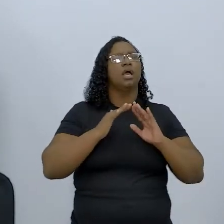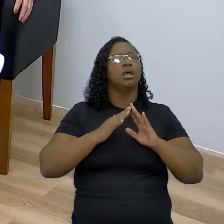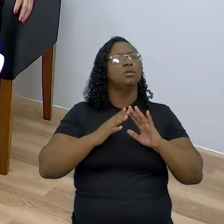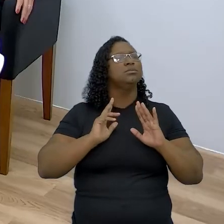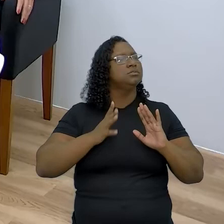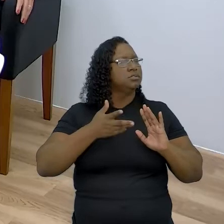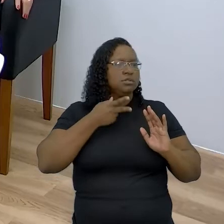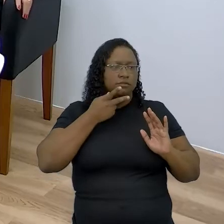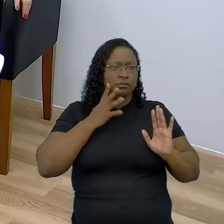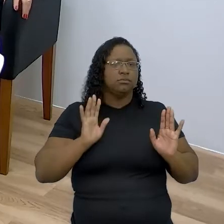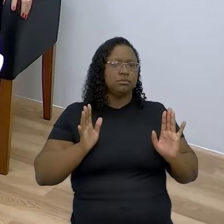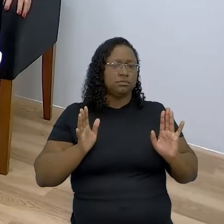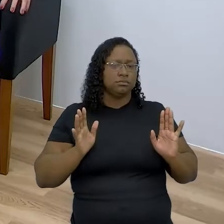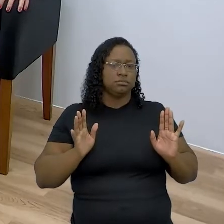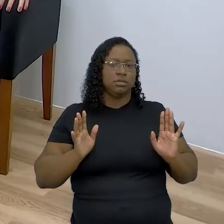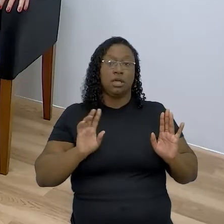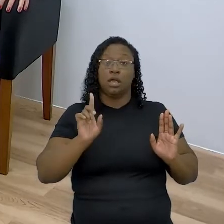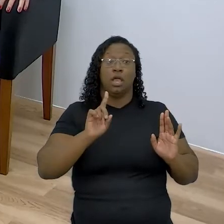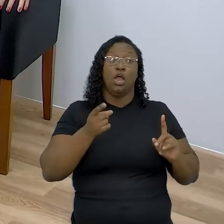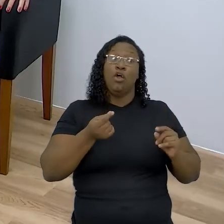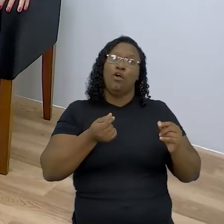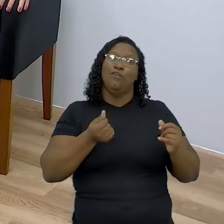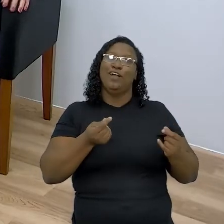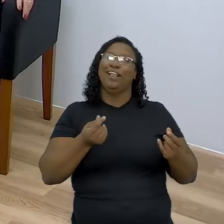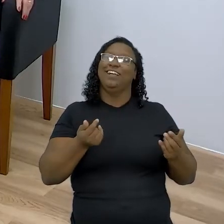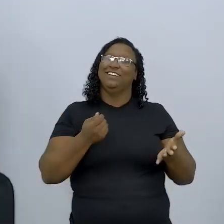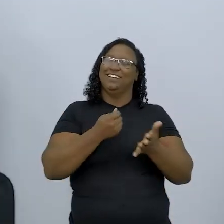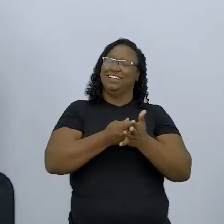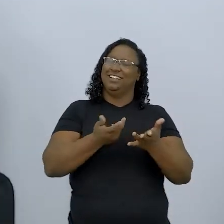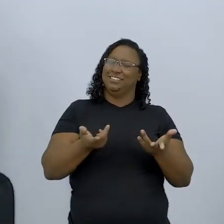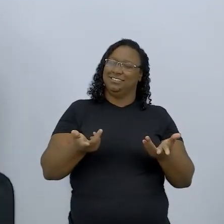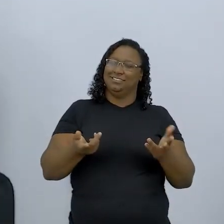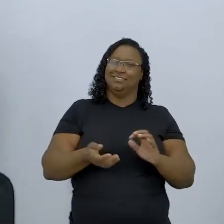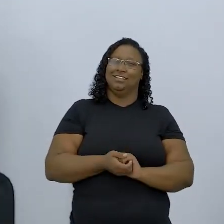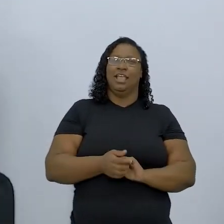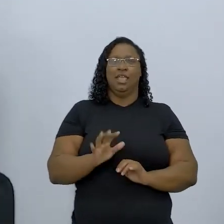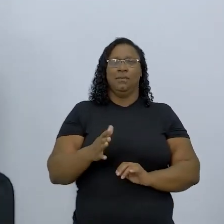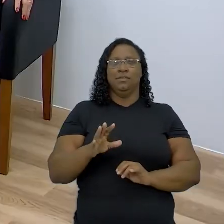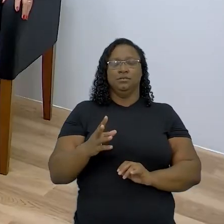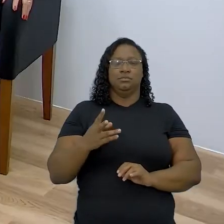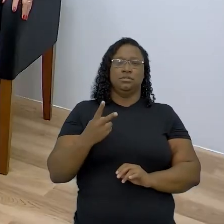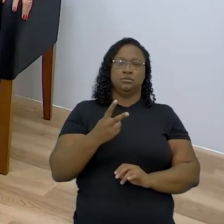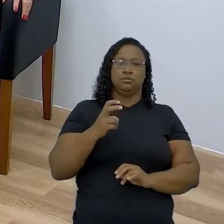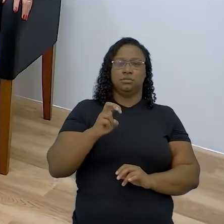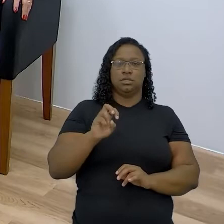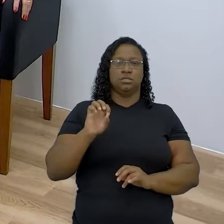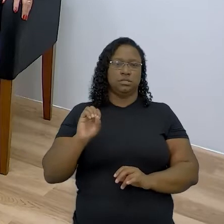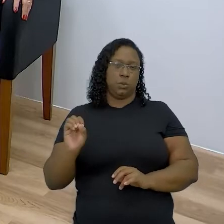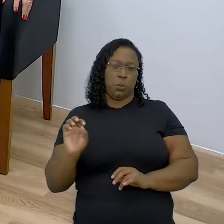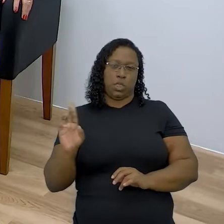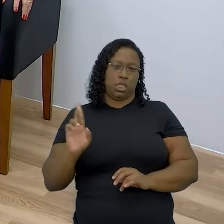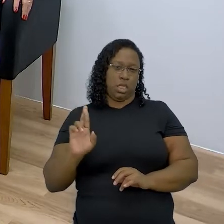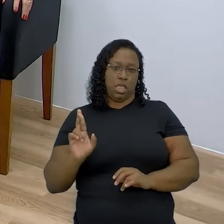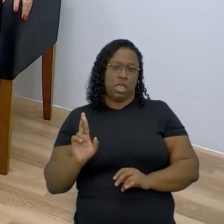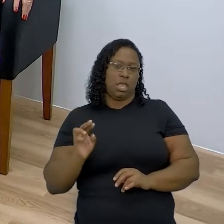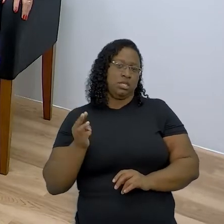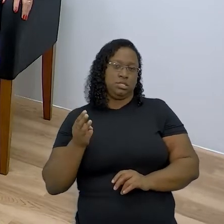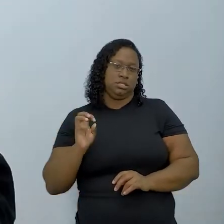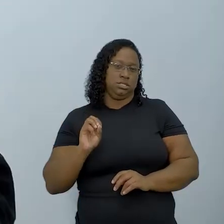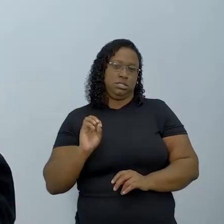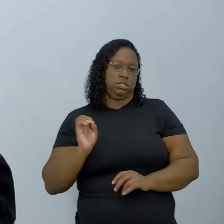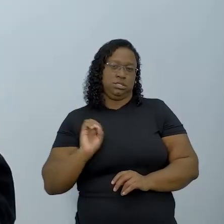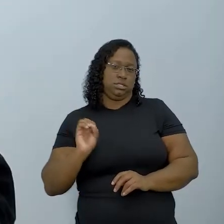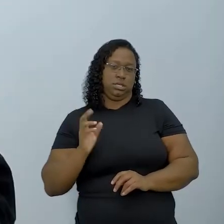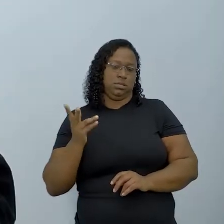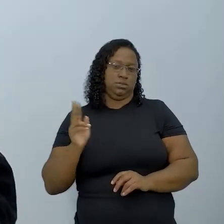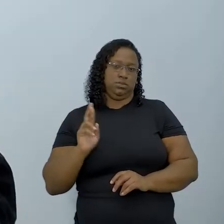essas coisas. É, ele não falou o preço lá. O preço não, do lá é um pouco mais, né? Entre 250 e 300. E a sua casa tem quantos cômodos?